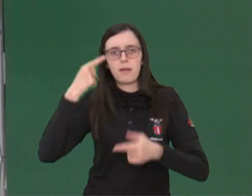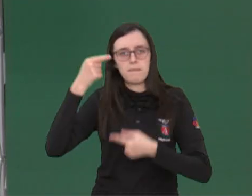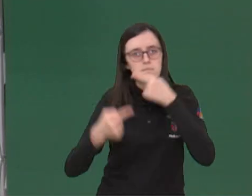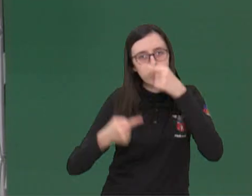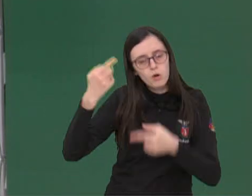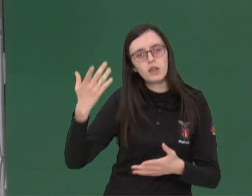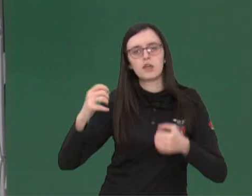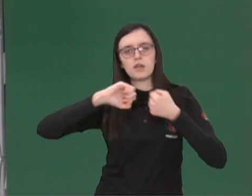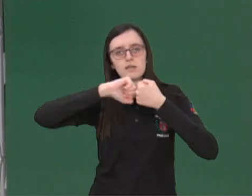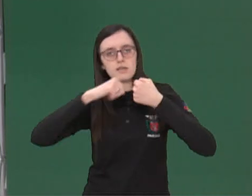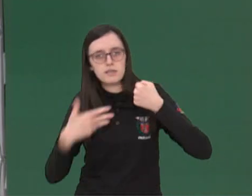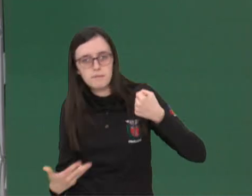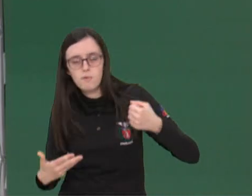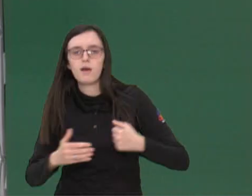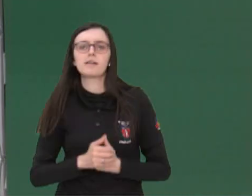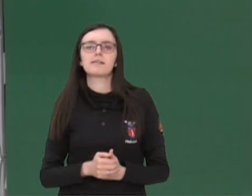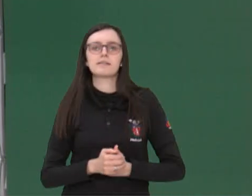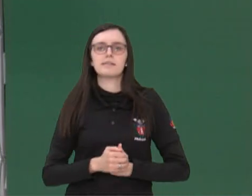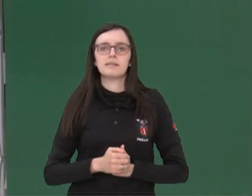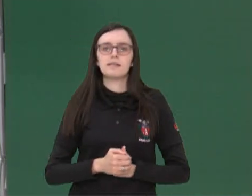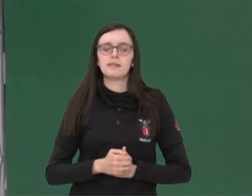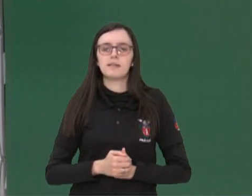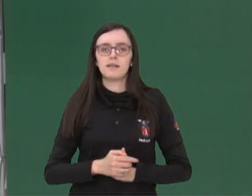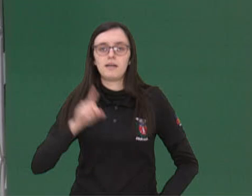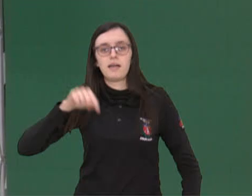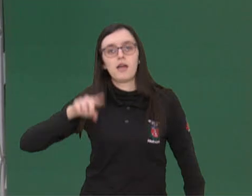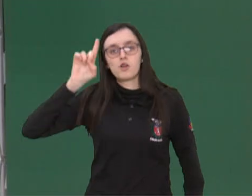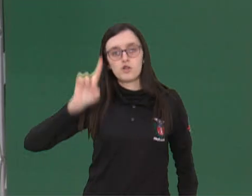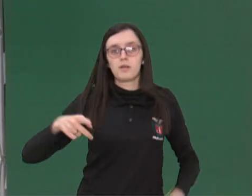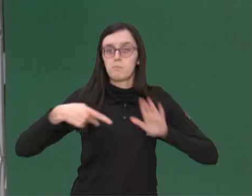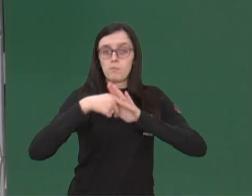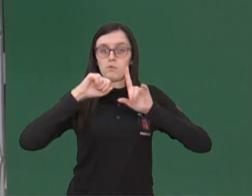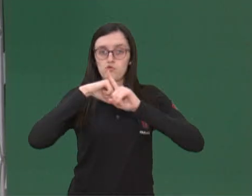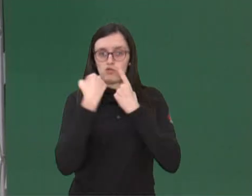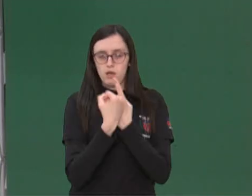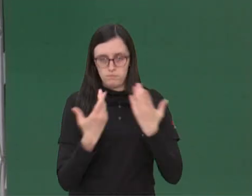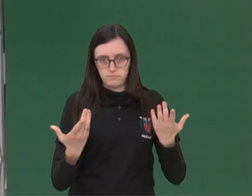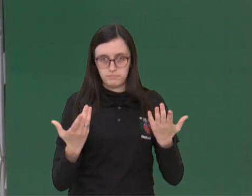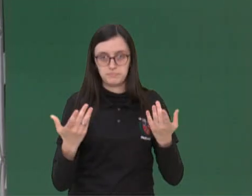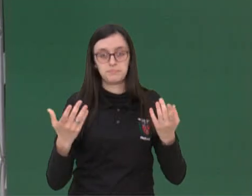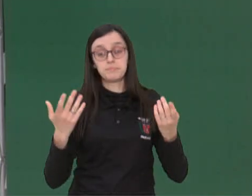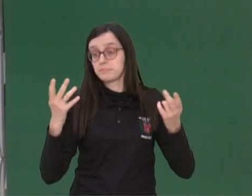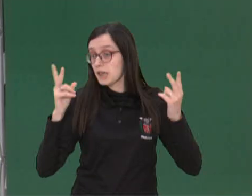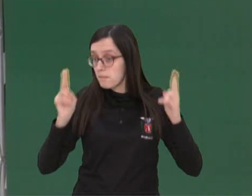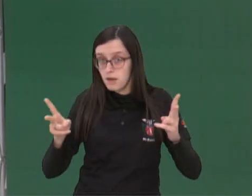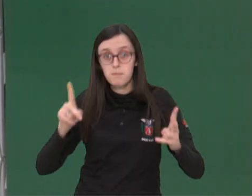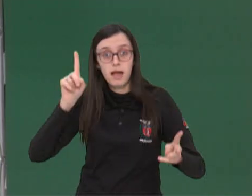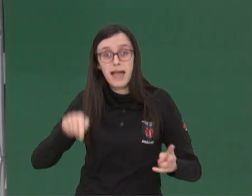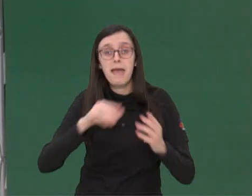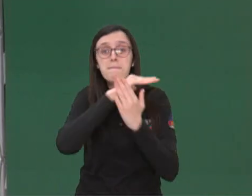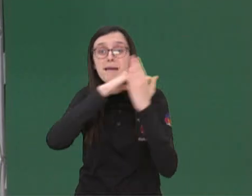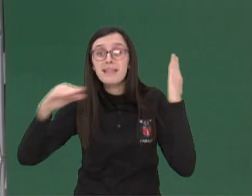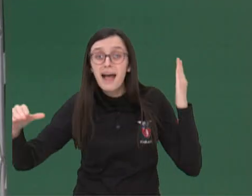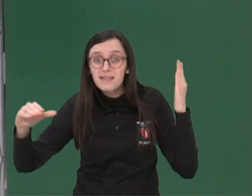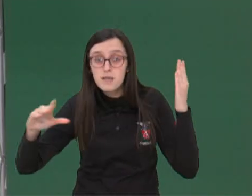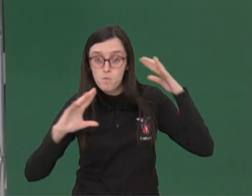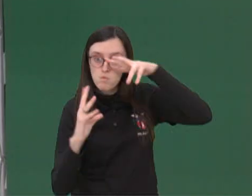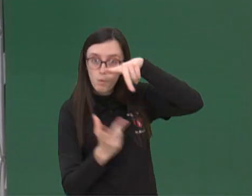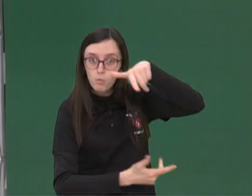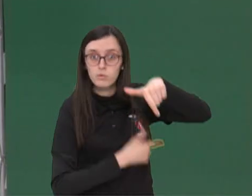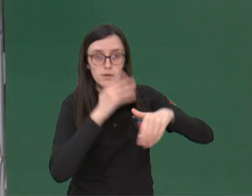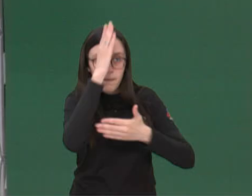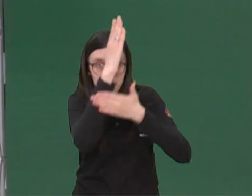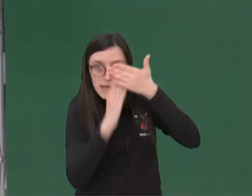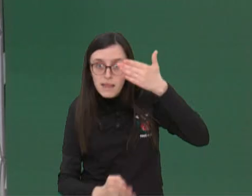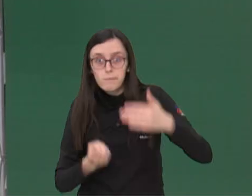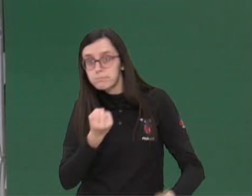da democracia, desses direitos sociais todos. Mesmo sendo metade da população, em boa